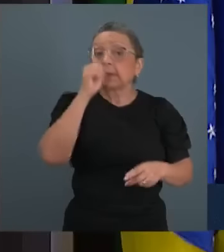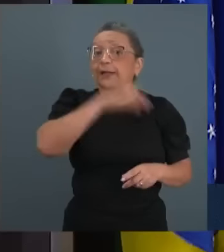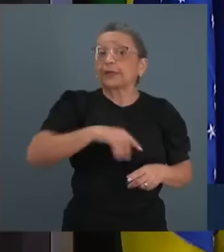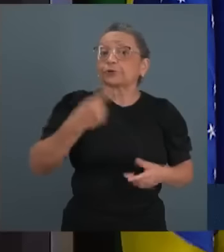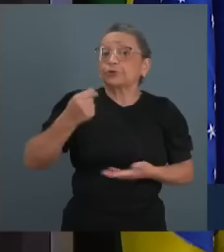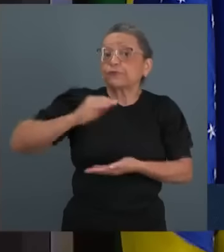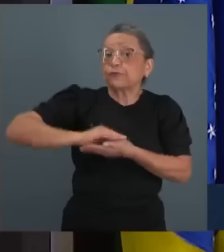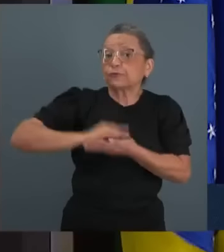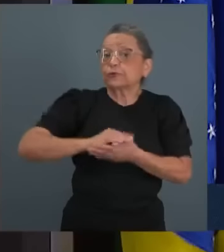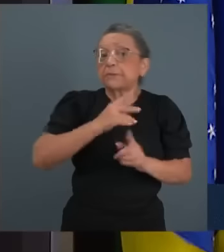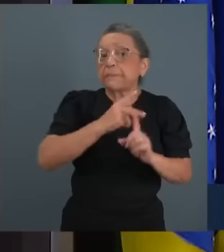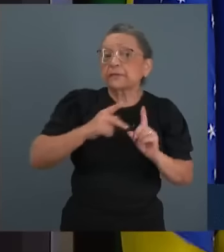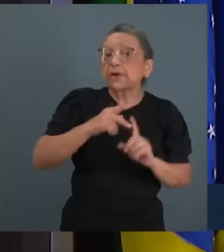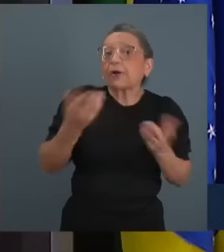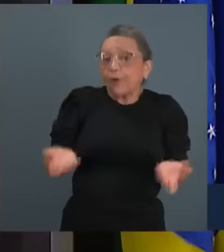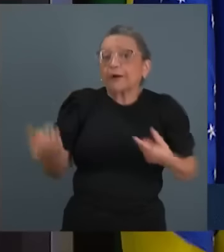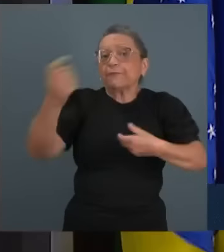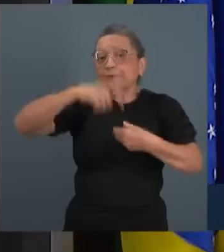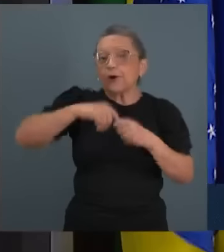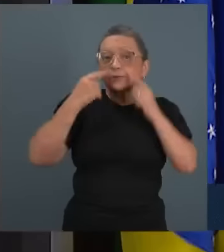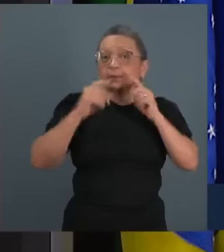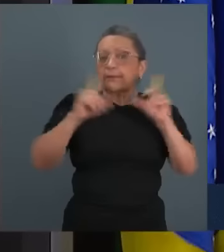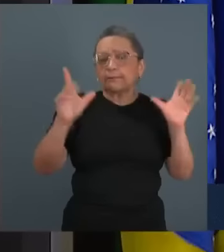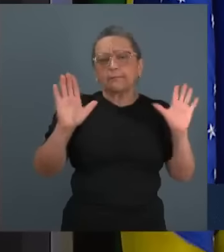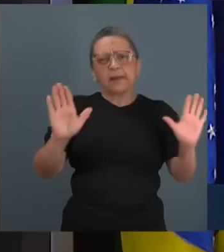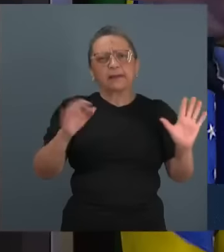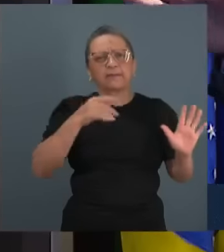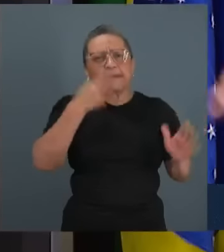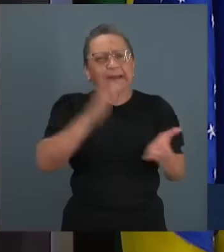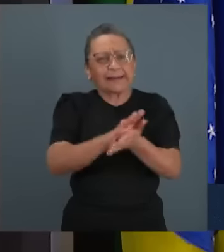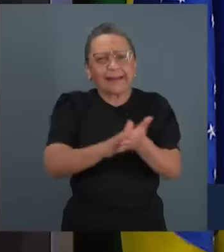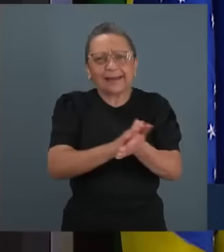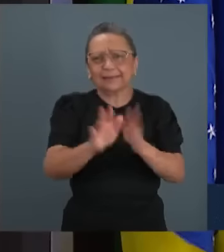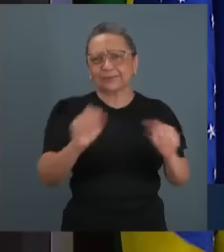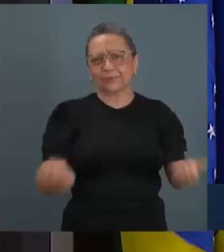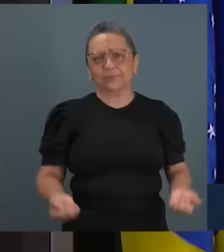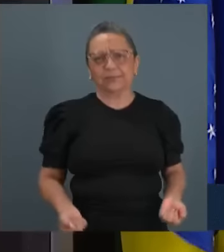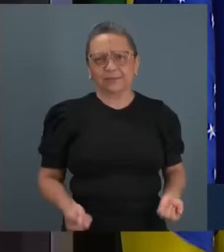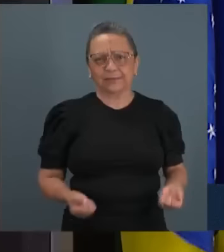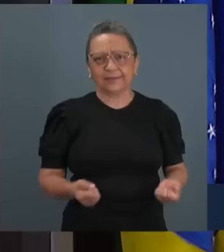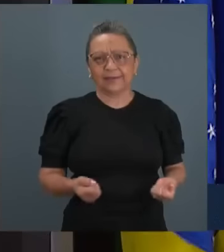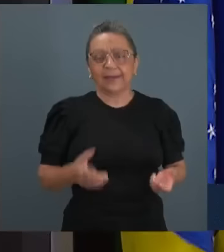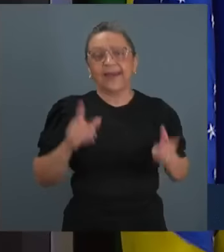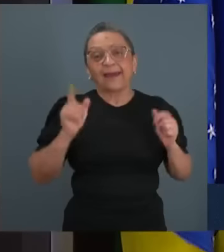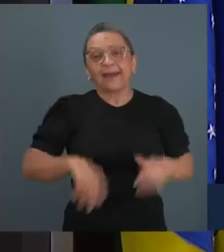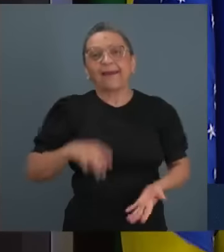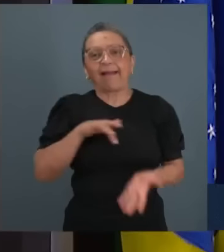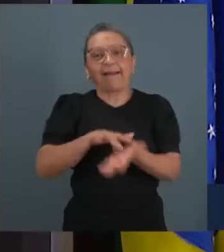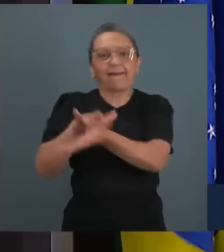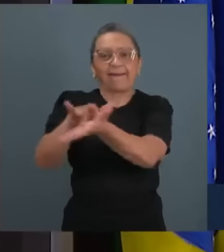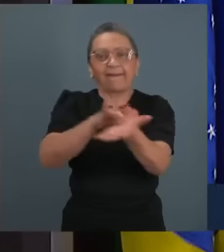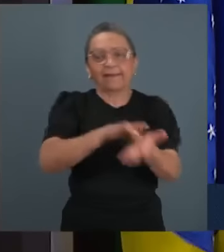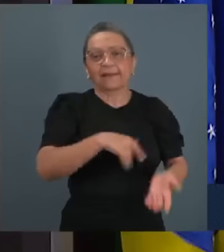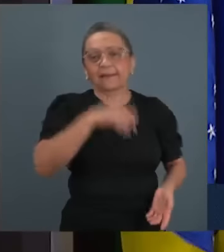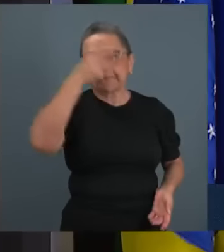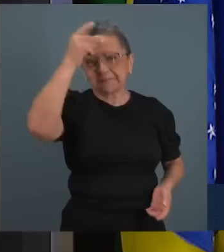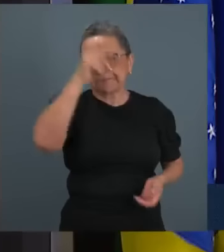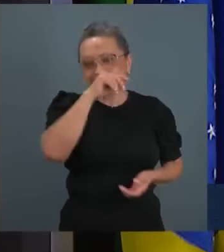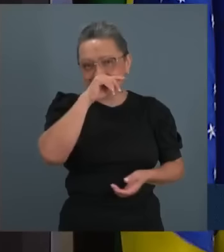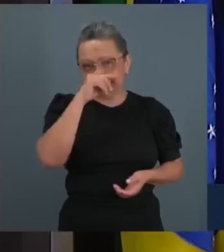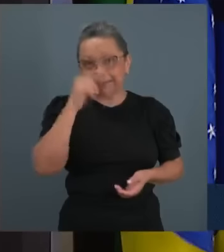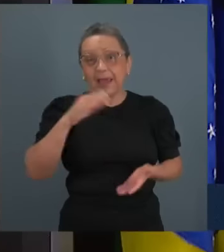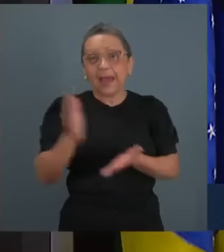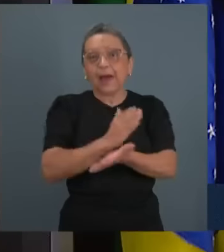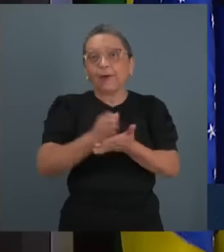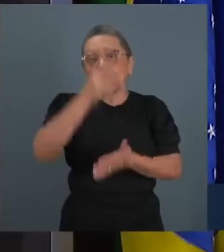de pensão que estão voltando, e não se fala um ai sobre isso. É a hipocrisia em pessoa de